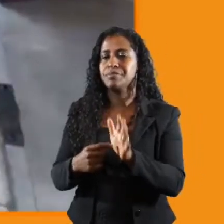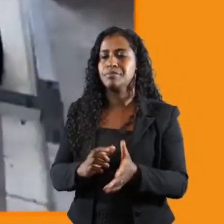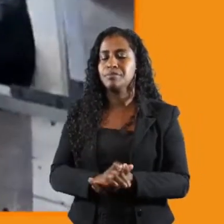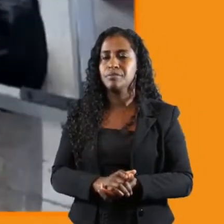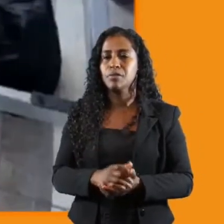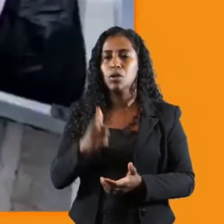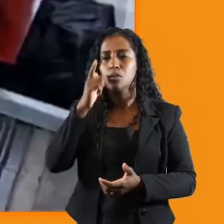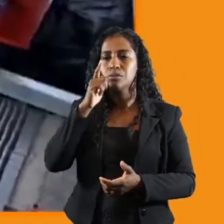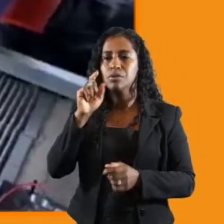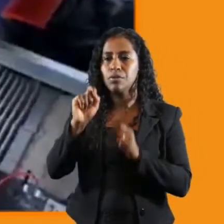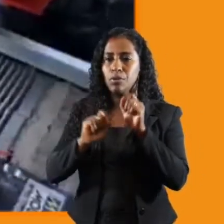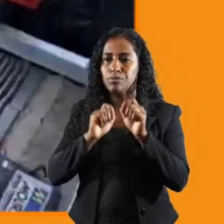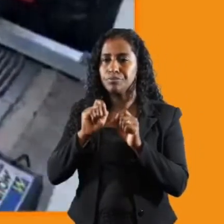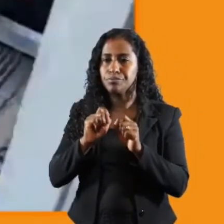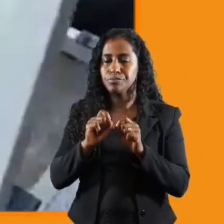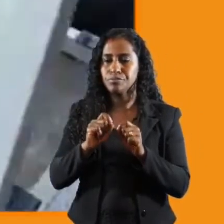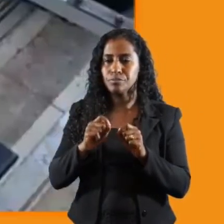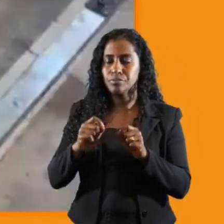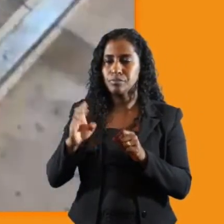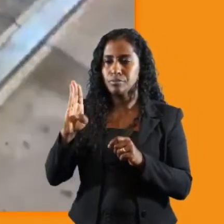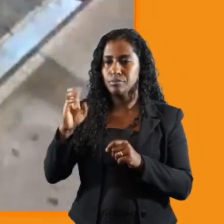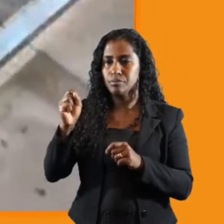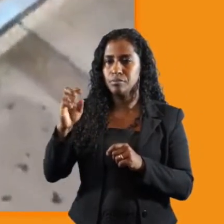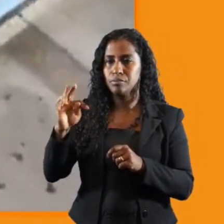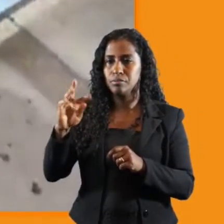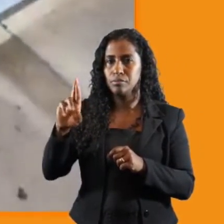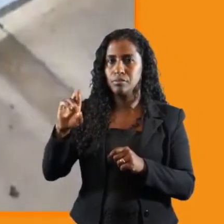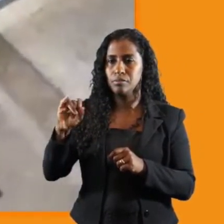aí as baterias e o conjunto como um todo.